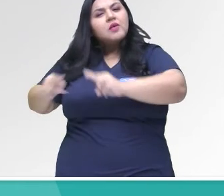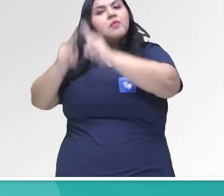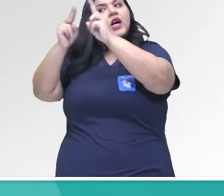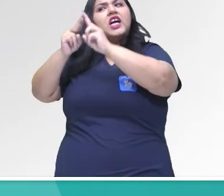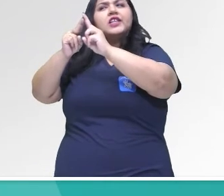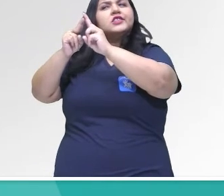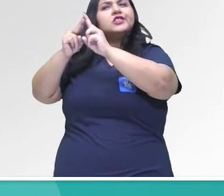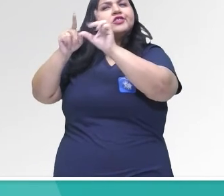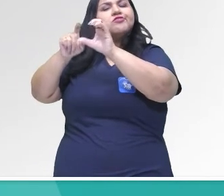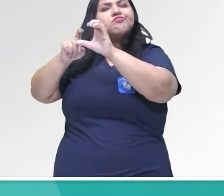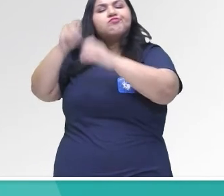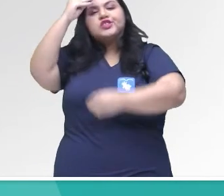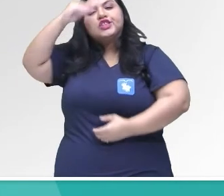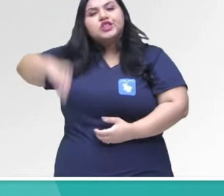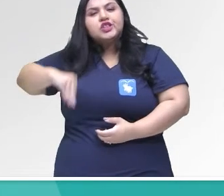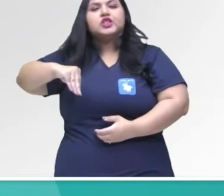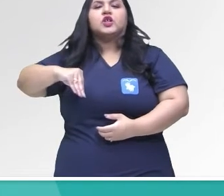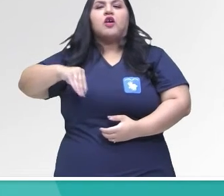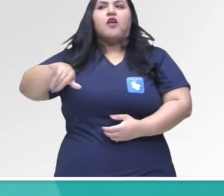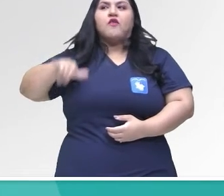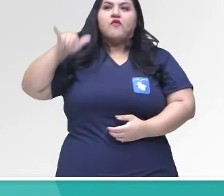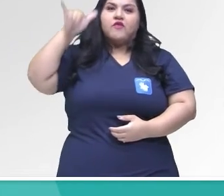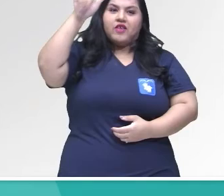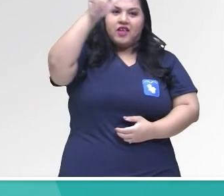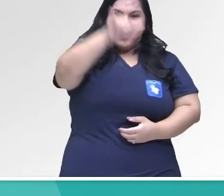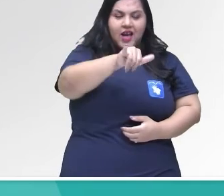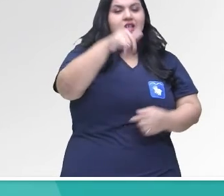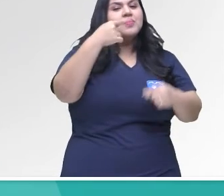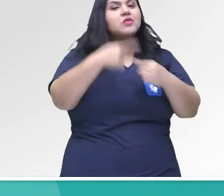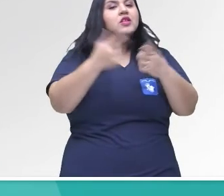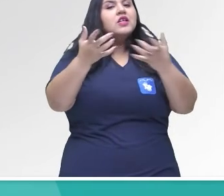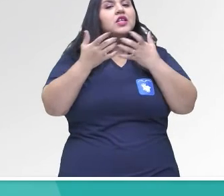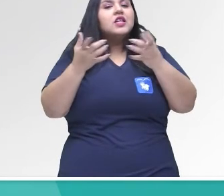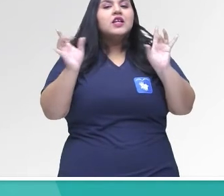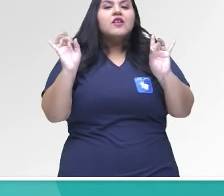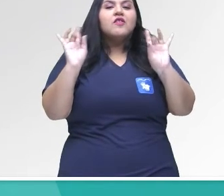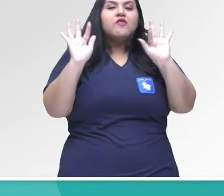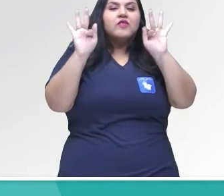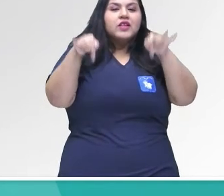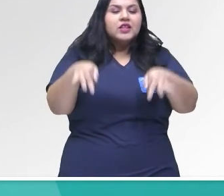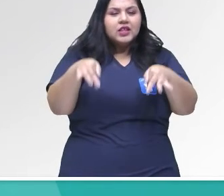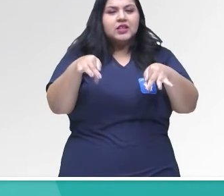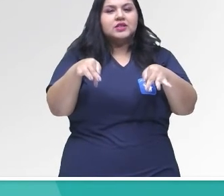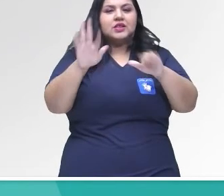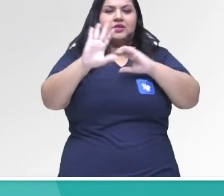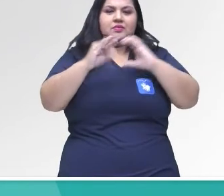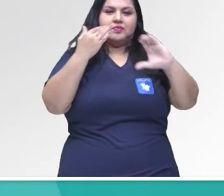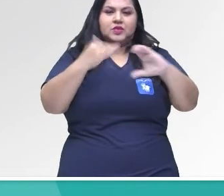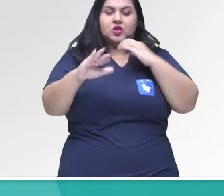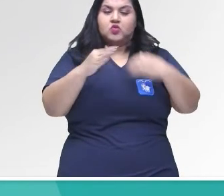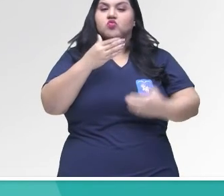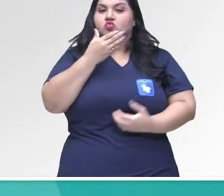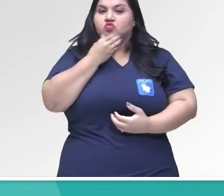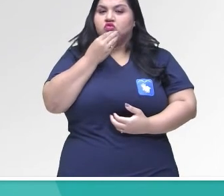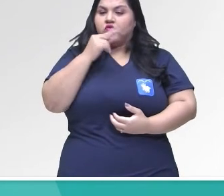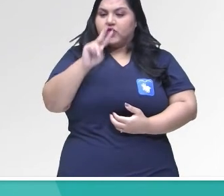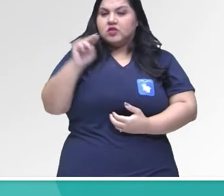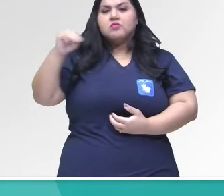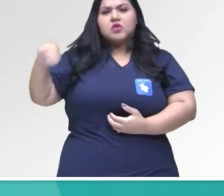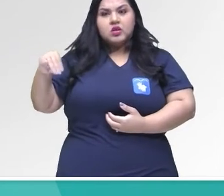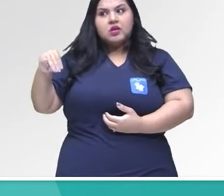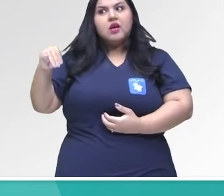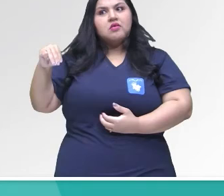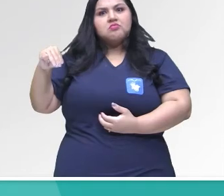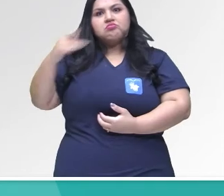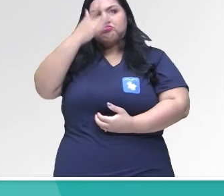viagem em alguns dias para terminar a letra da canção. Então, Vinícius de Moraes era um diplomata. E ele abandonou a